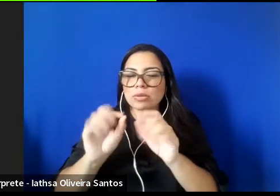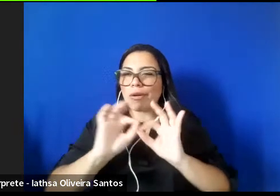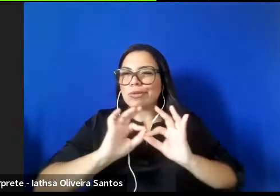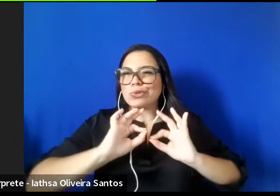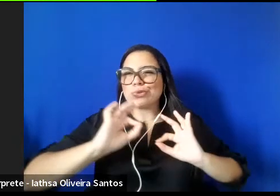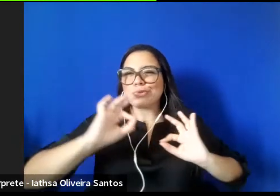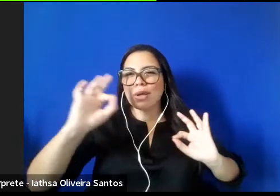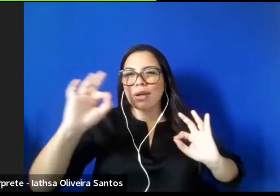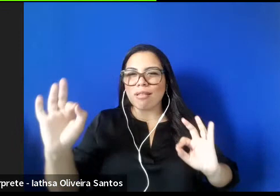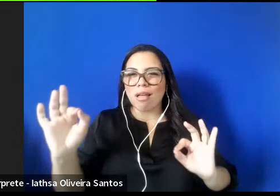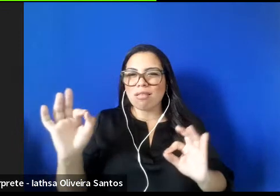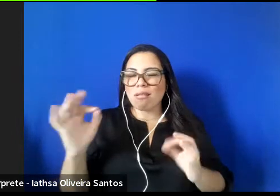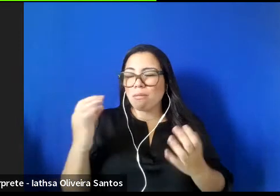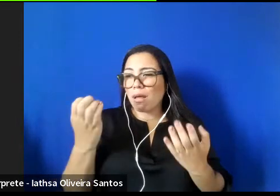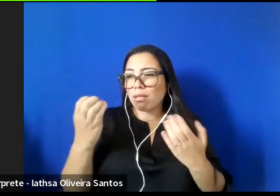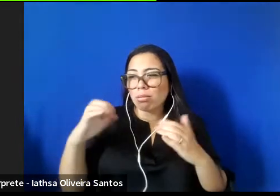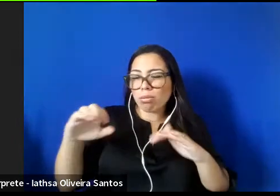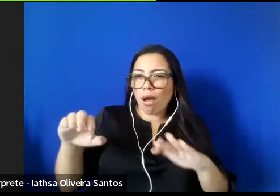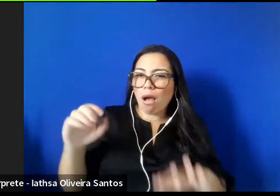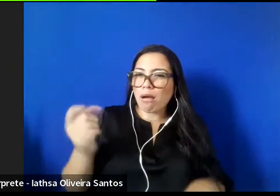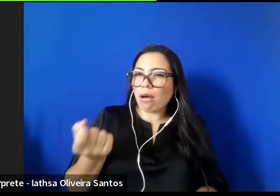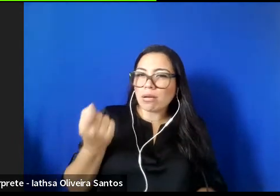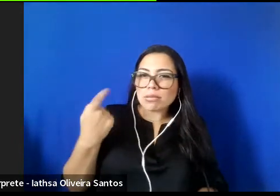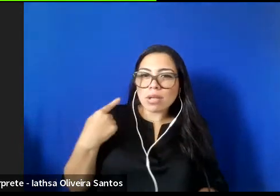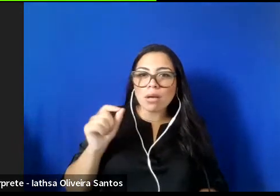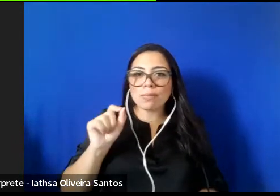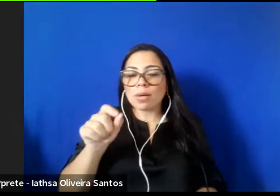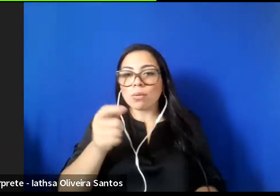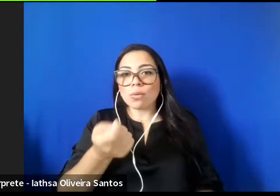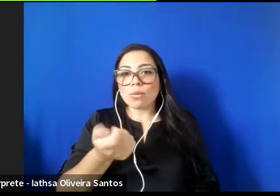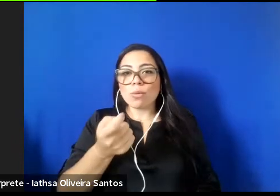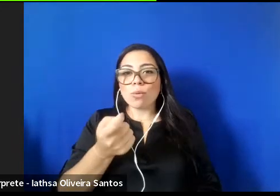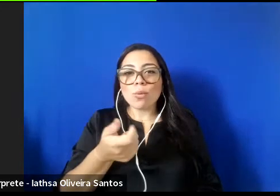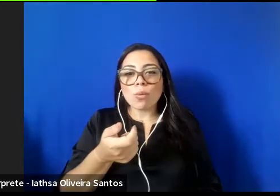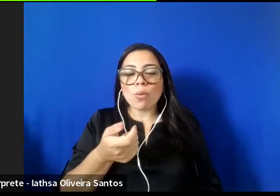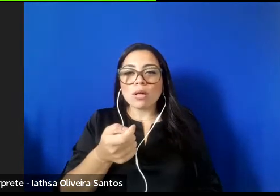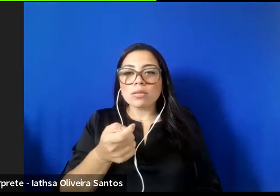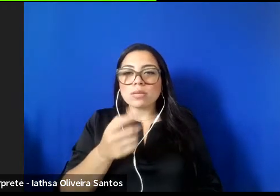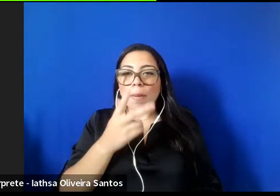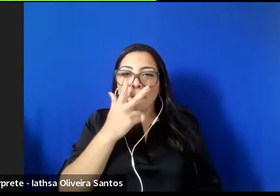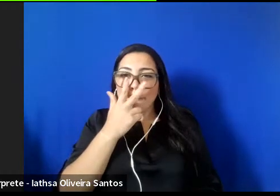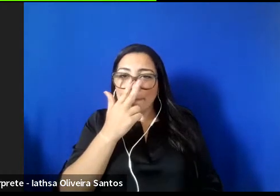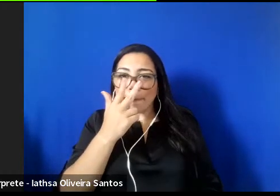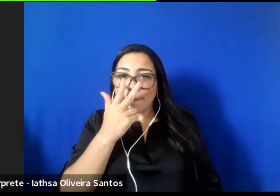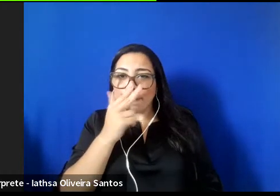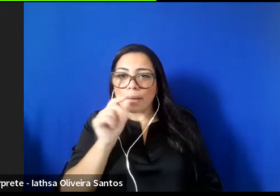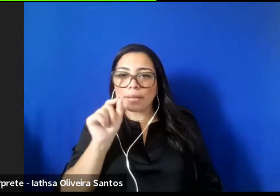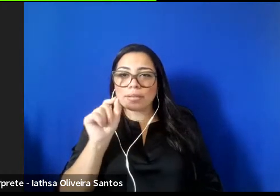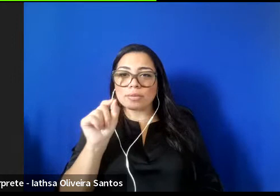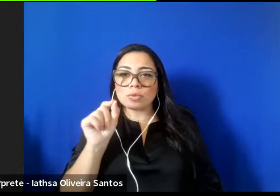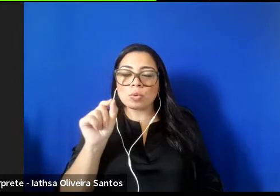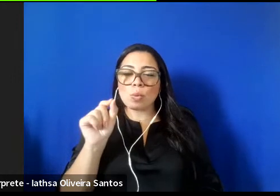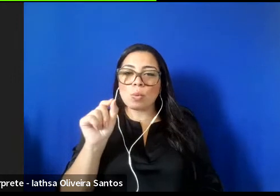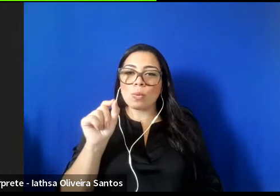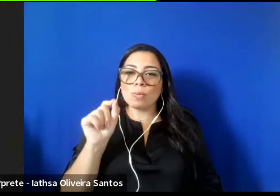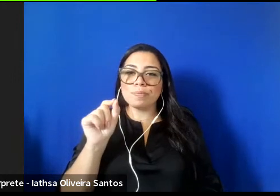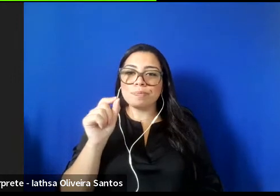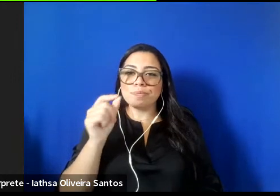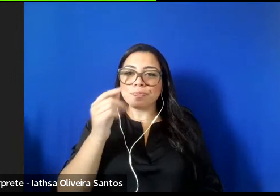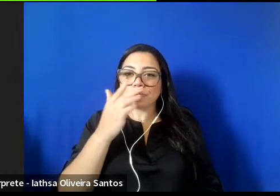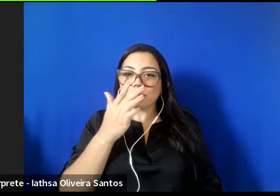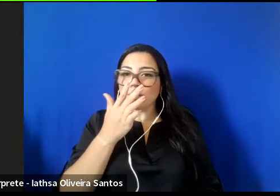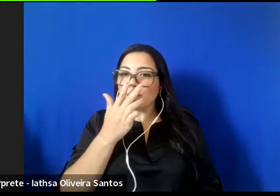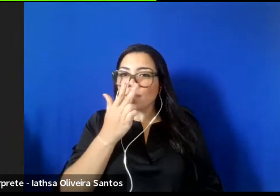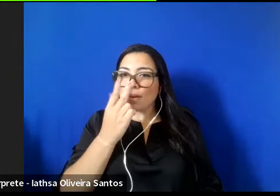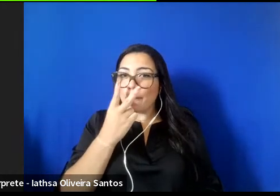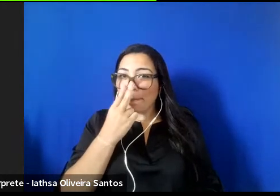distanciamento. É quase que como se fosse ali, eu venho de uma origem militar, como se você